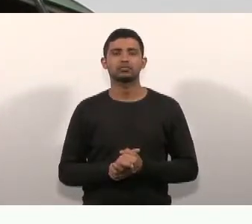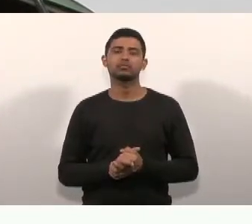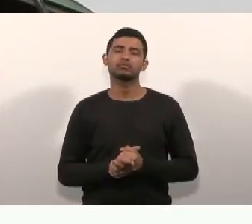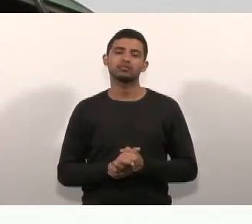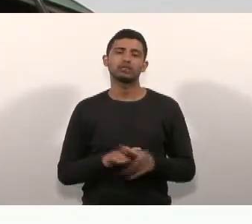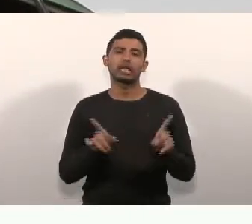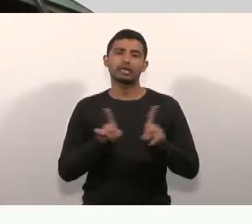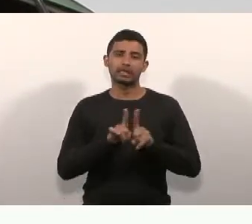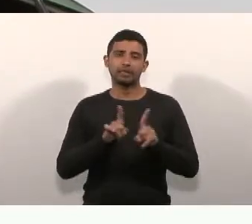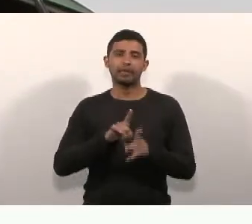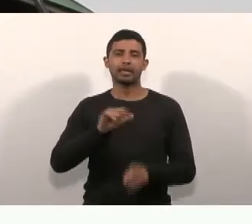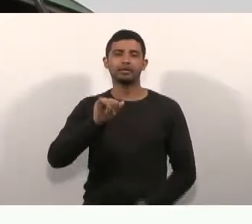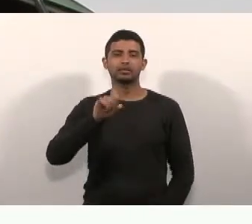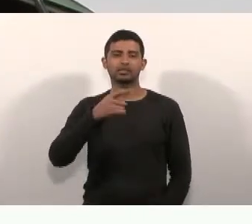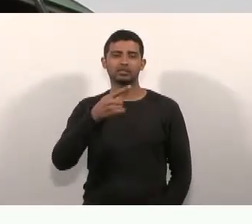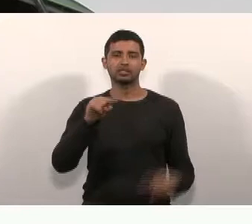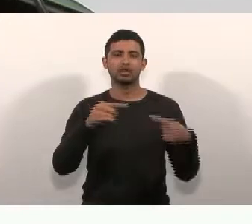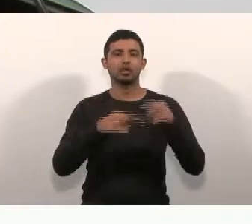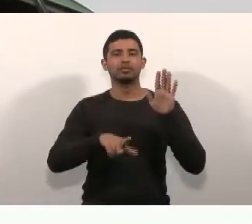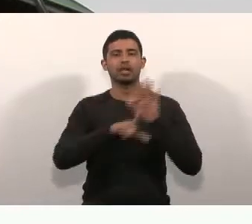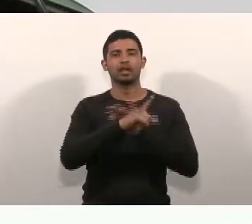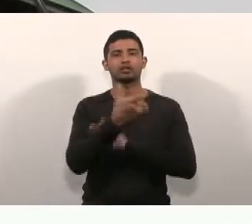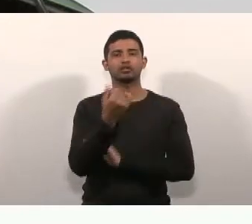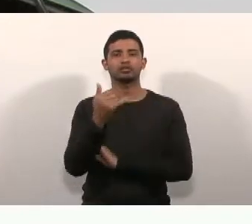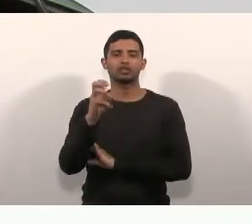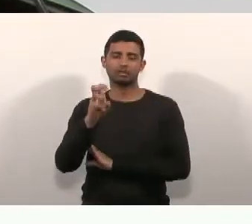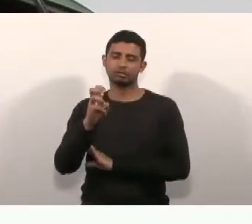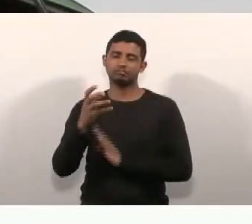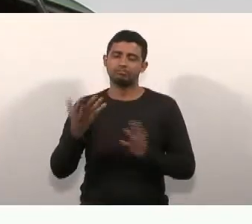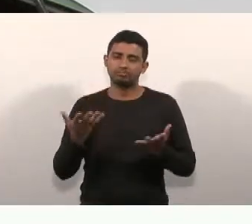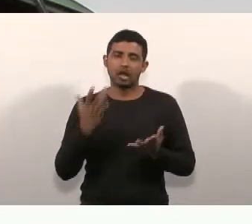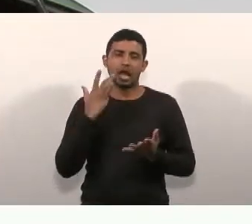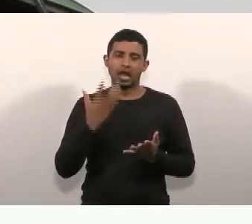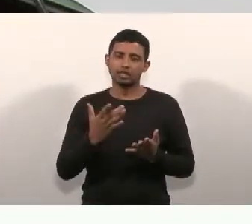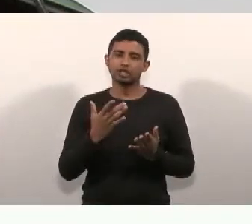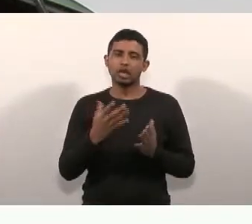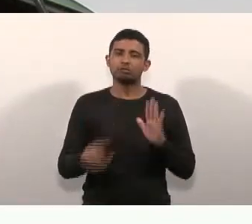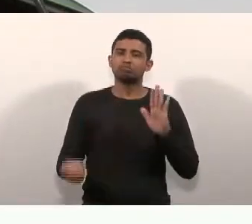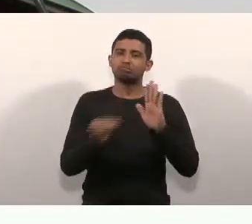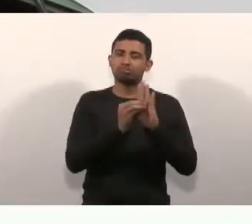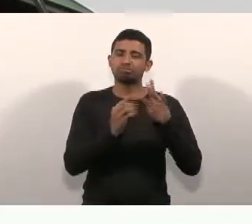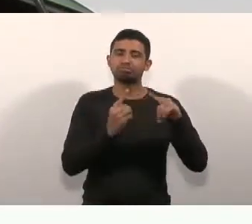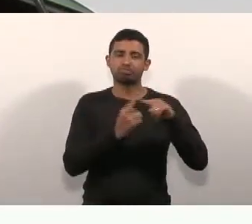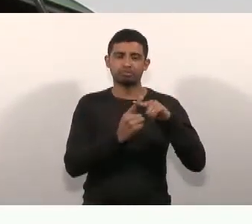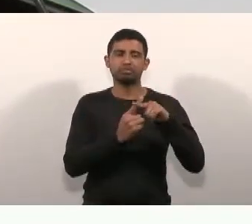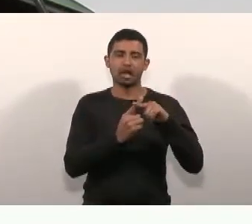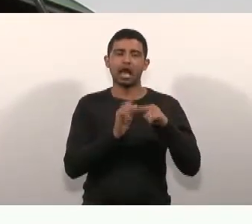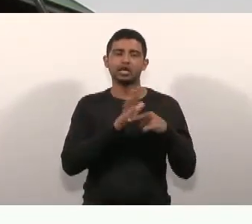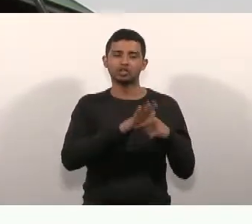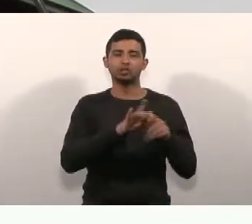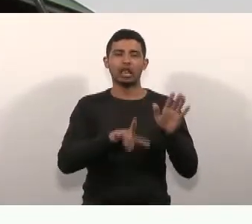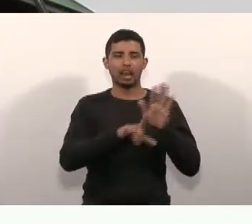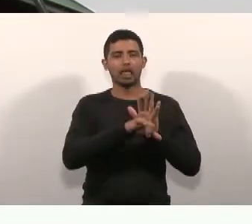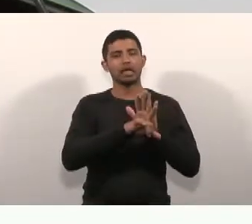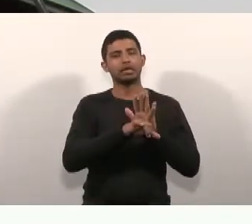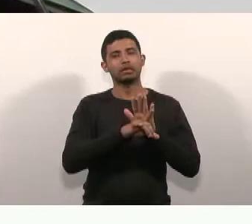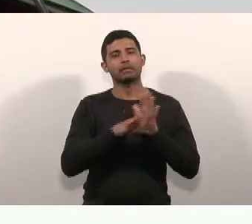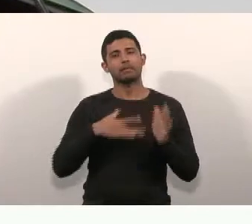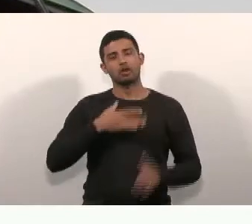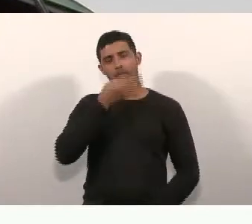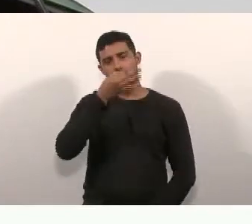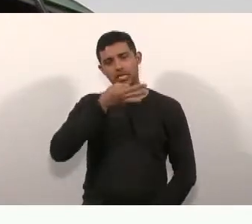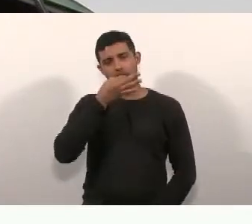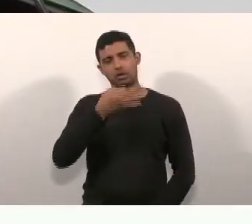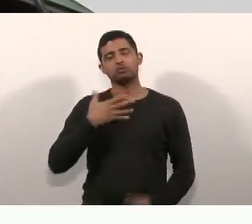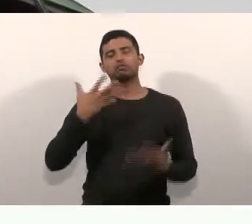da sanção prevista na lei de 2015. Portanto, eu achei que o acréscimo ajuda, aprimora a lei que está em vigor. O meu parecer, nesse caso, é